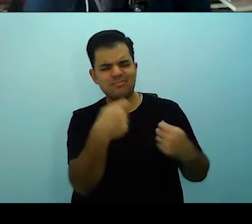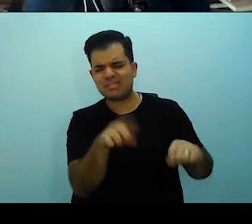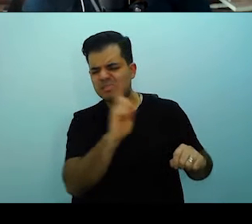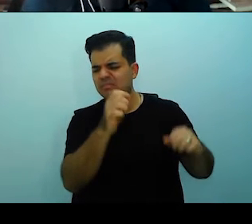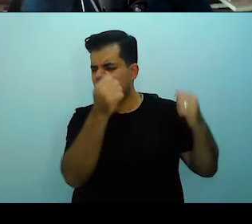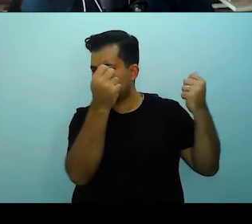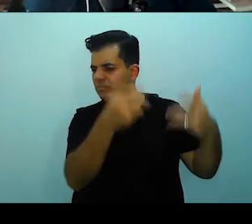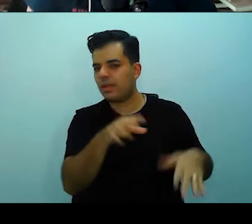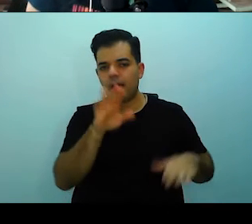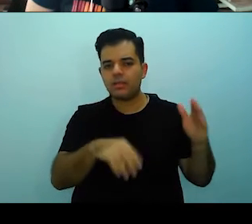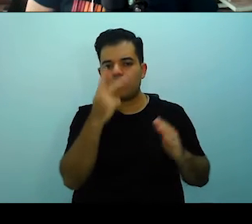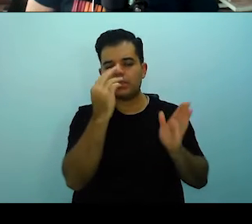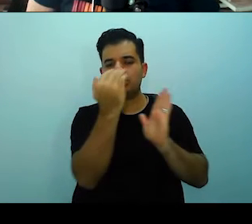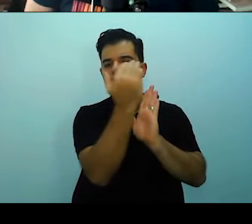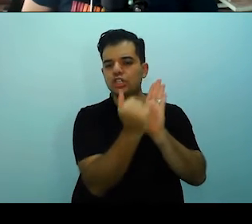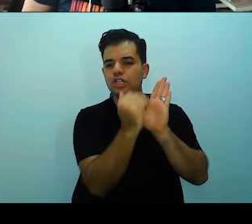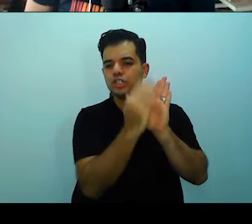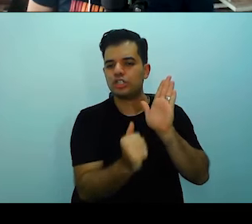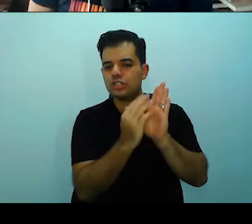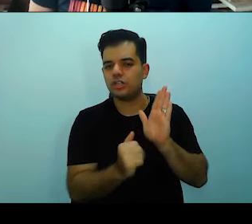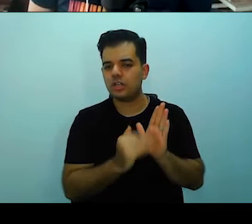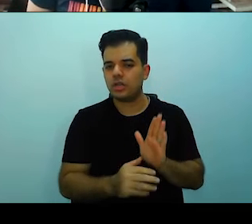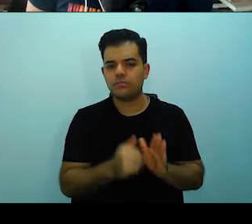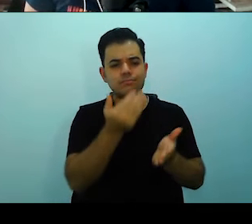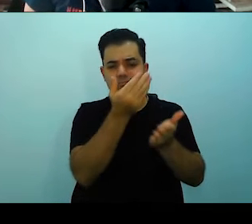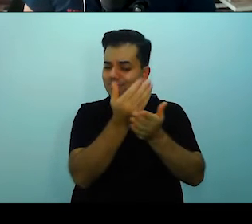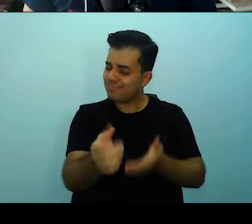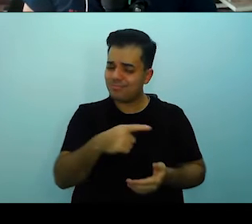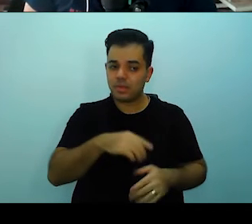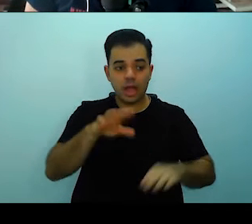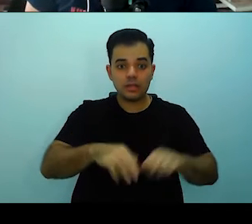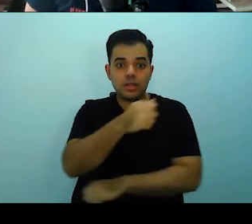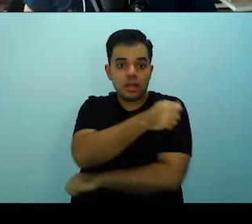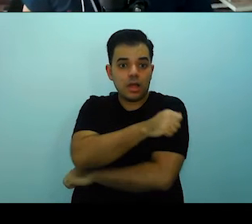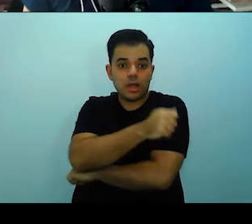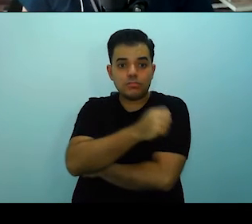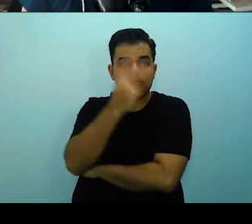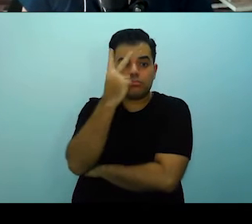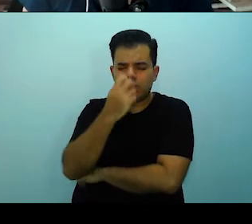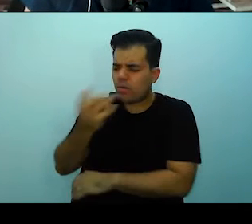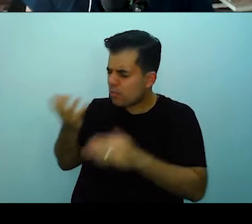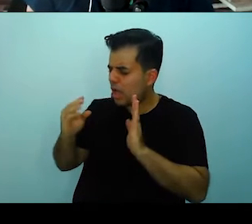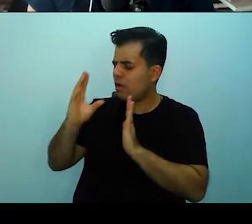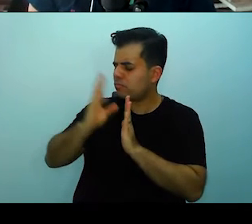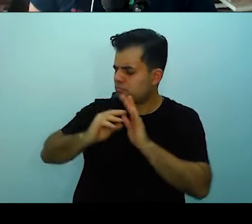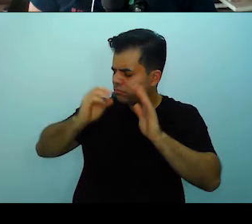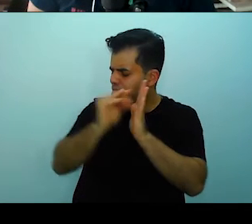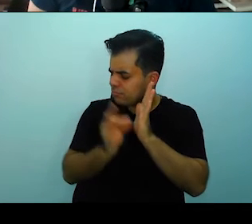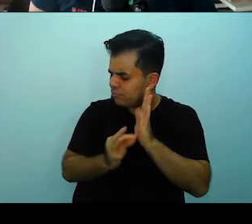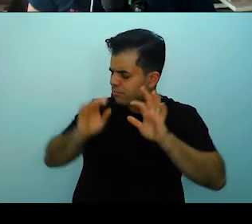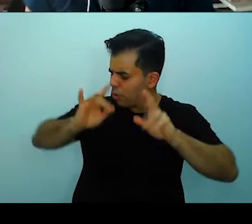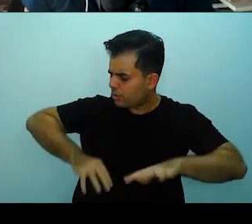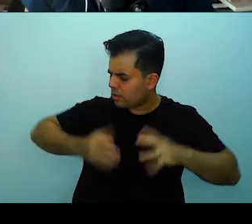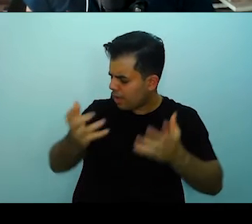uma defasagem de semântica. E, geralmente, quando um aluno cego ele chega para aprender programação, o pessoal já vai